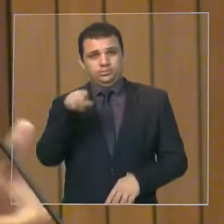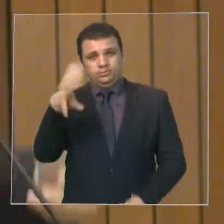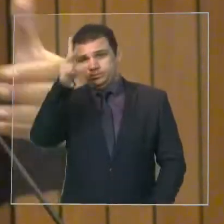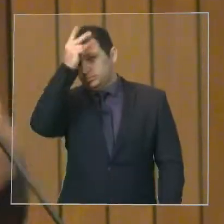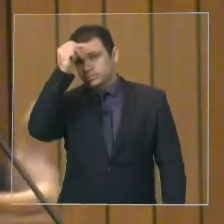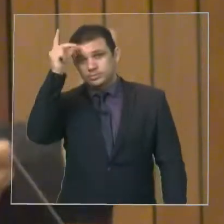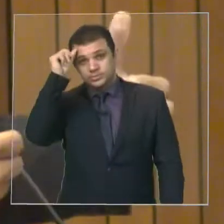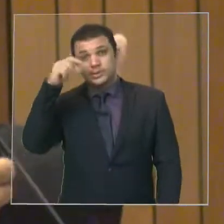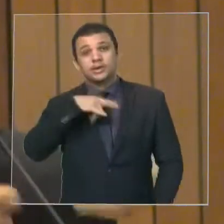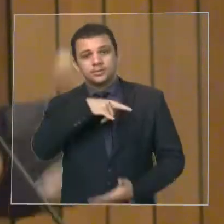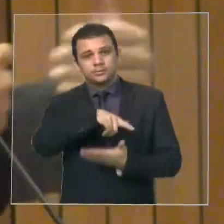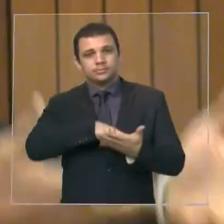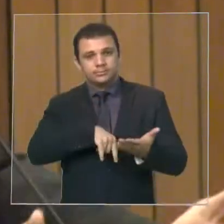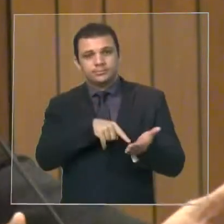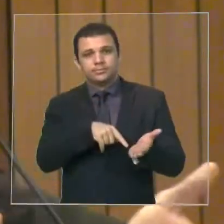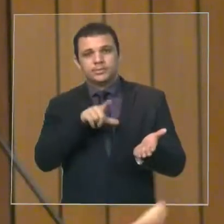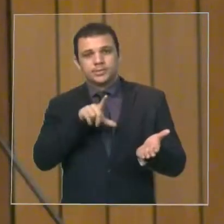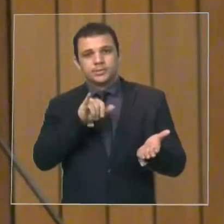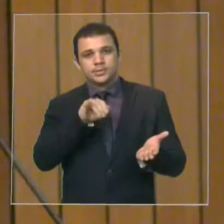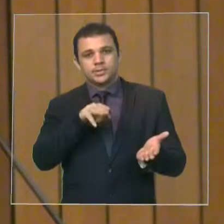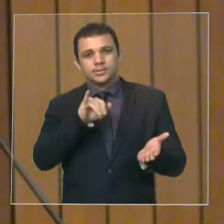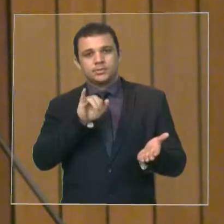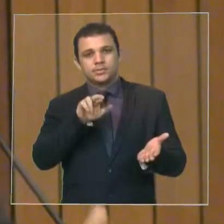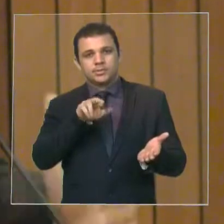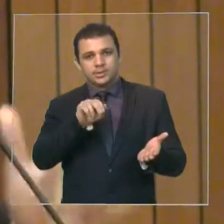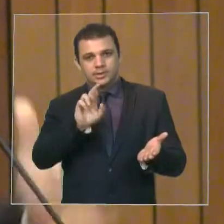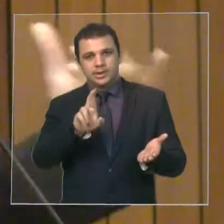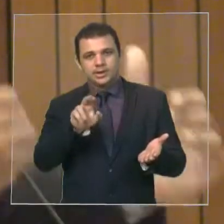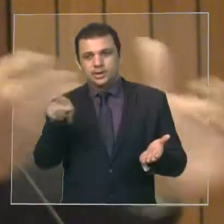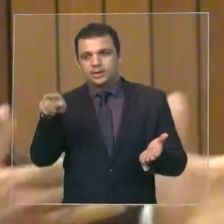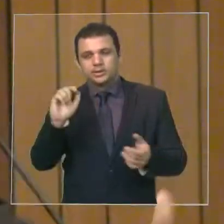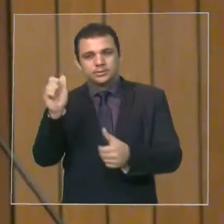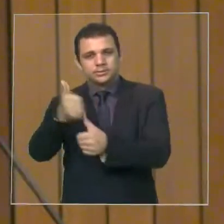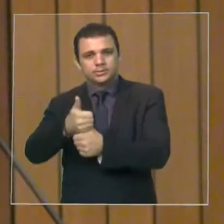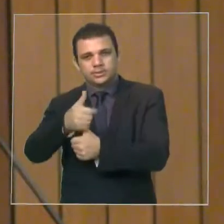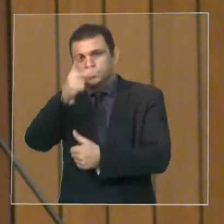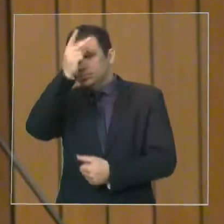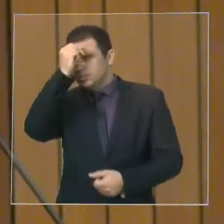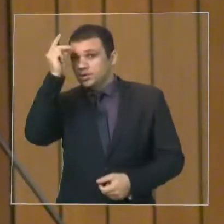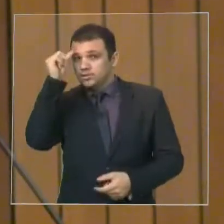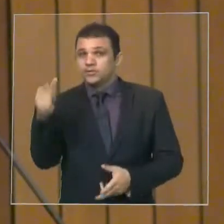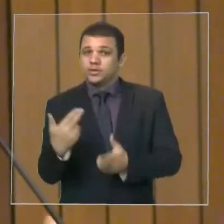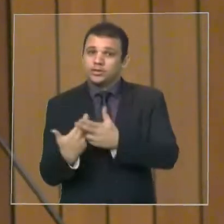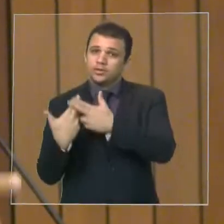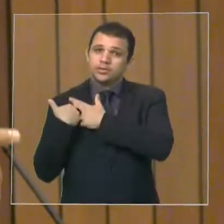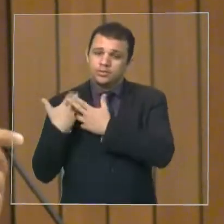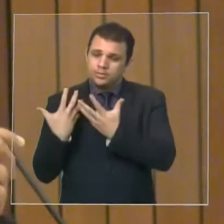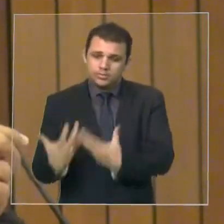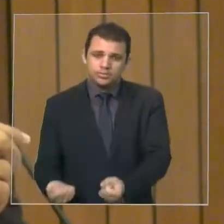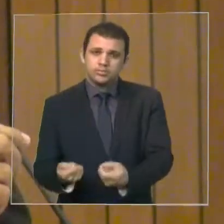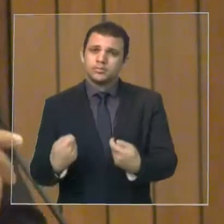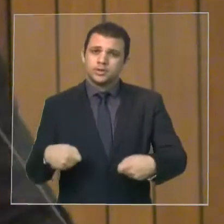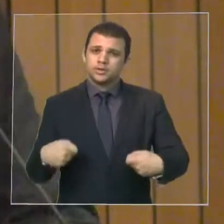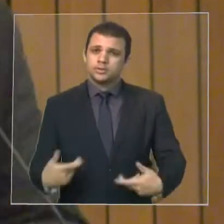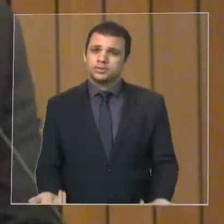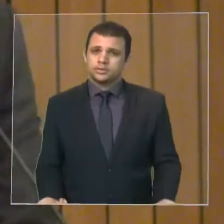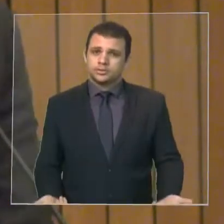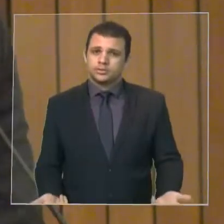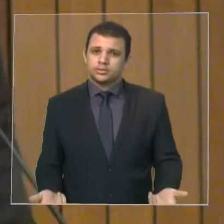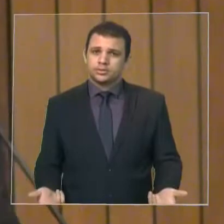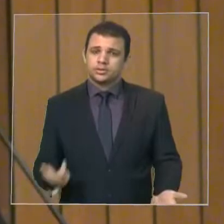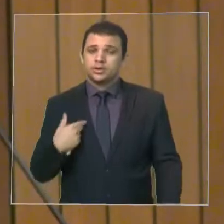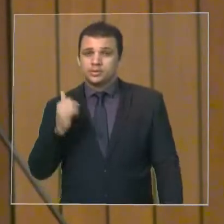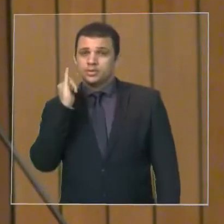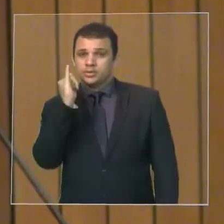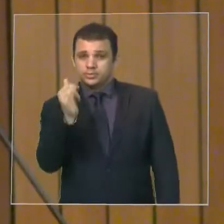a liminar que garante ele prefeito da cidade, ele tem que assumir as responsabilidades. E eu quero dizer ao deputado Carlinhos que a cobrança